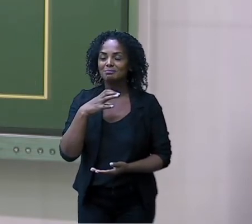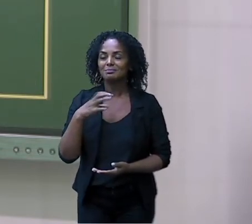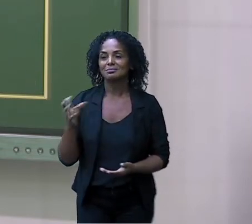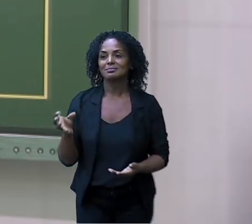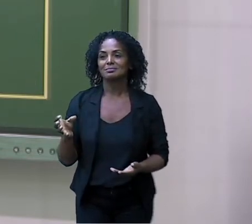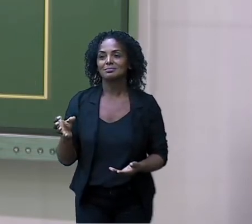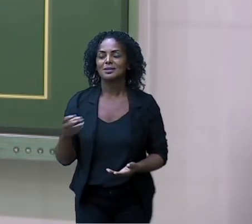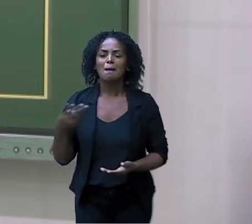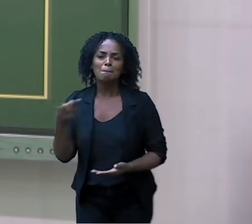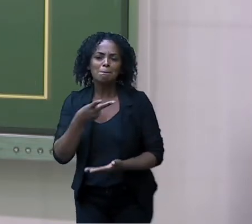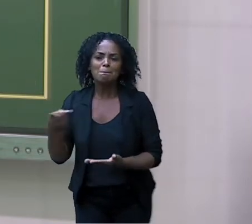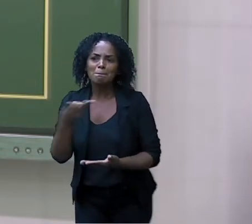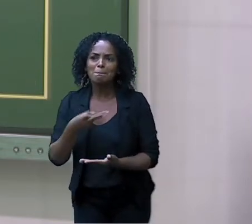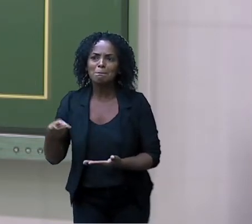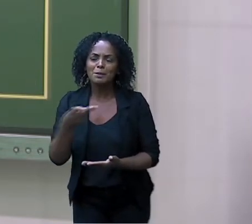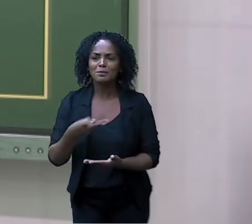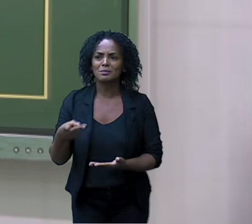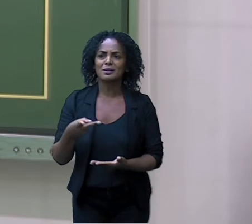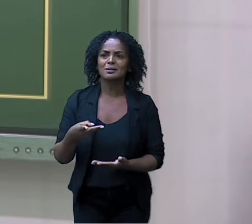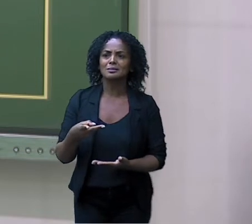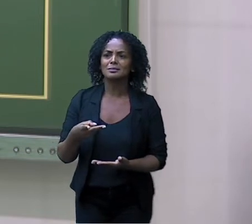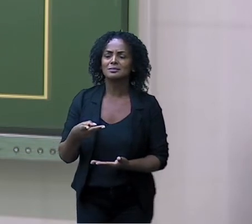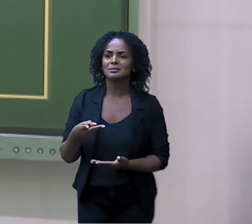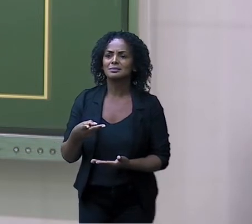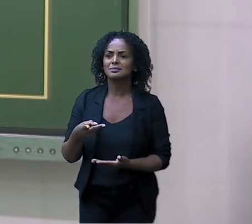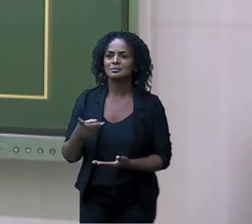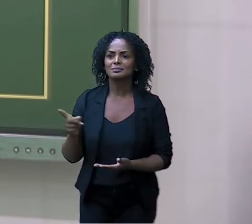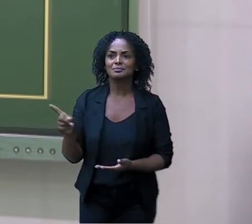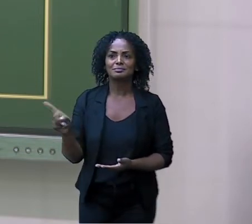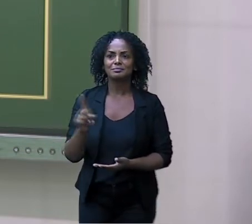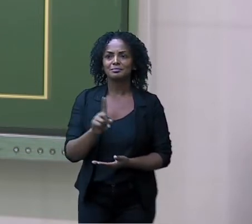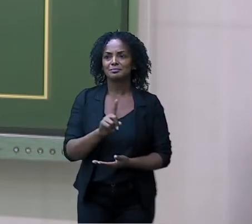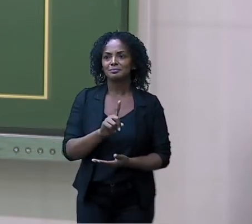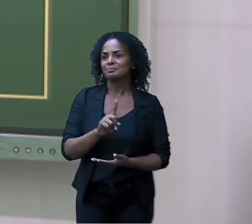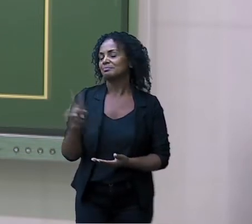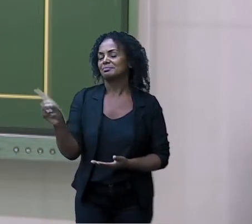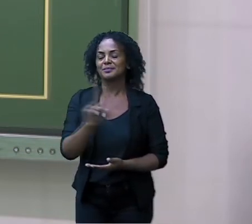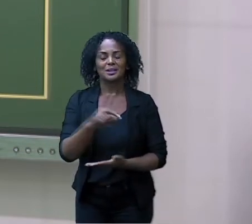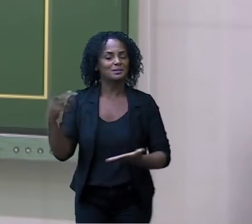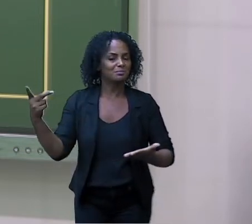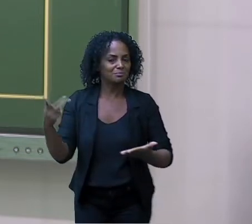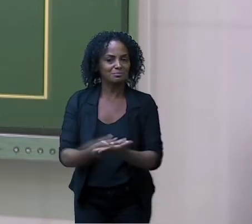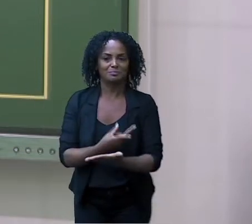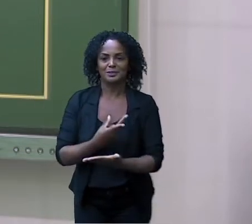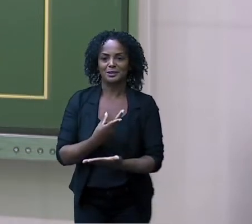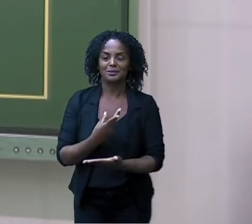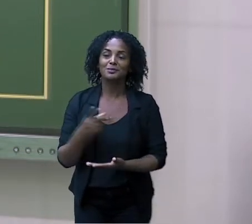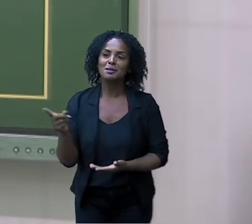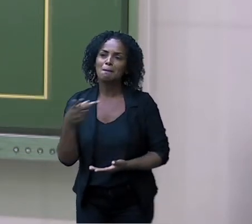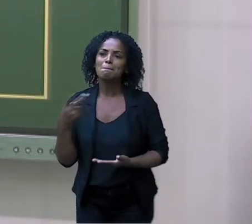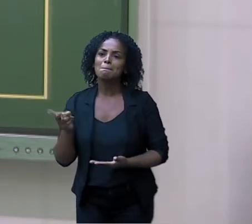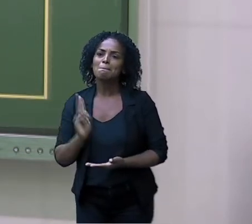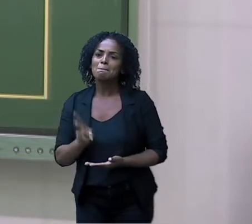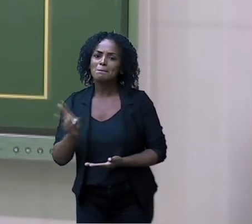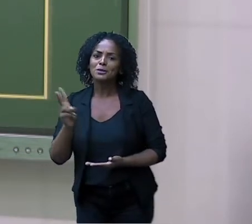Não. Você abriu esse aí agora, não abriu? Acho que sim. Abri. Fiz.